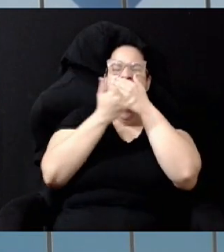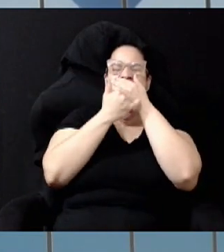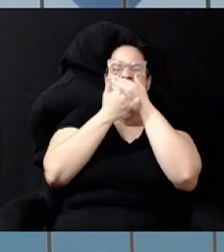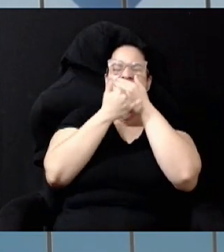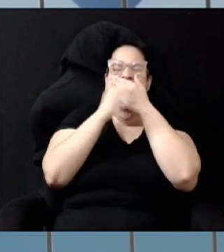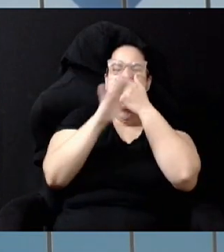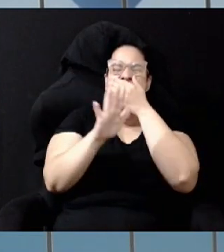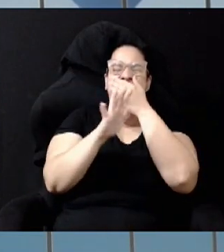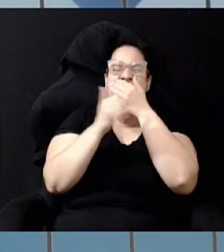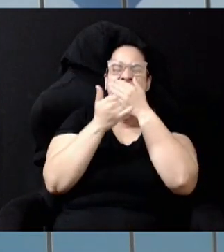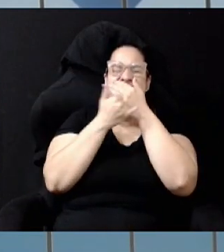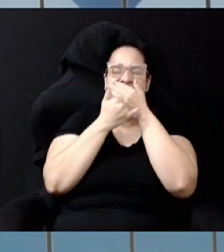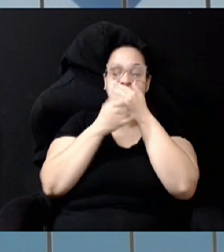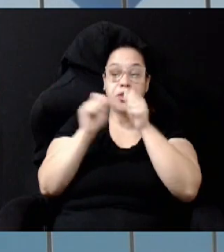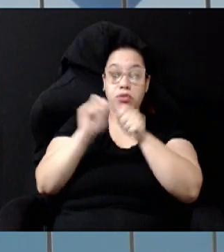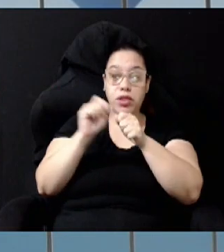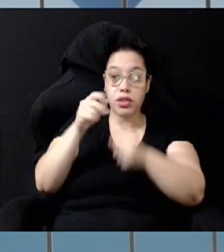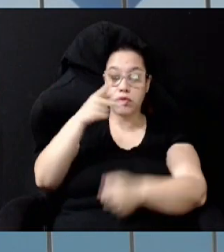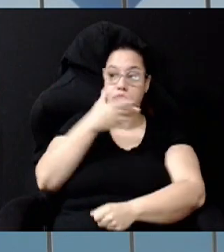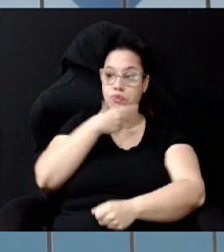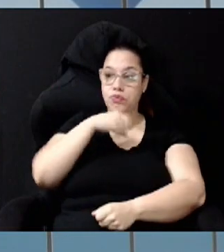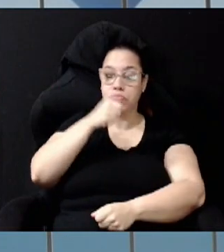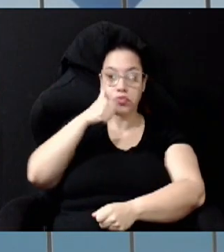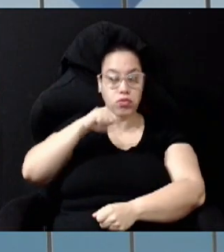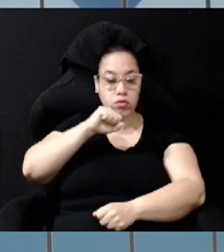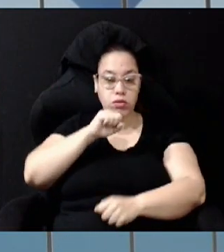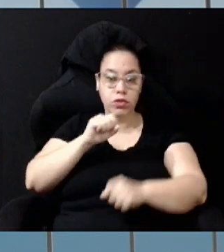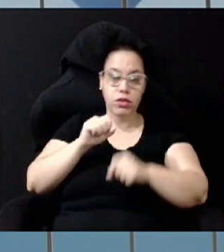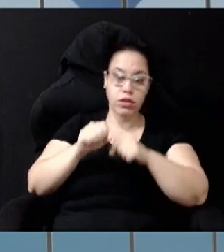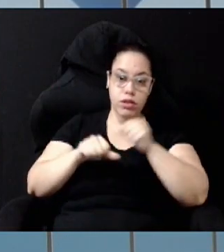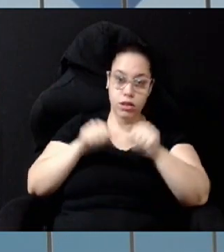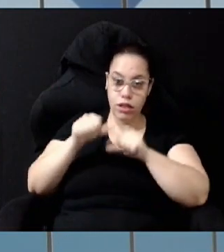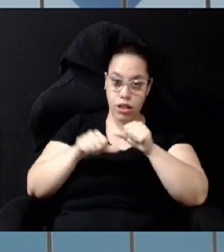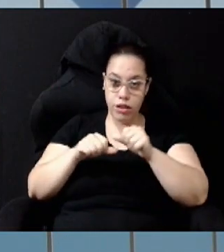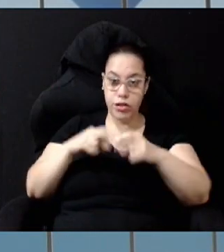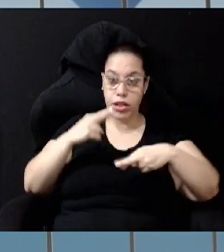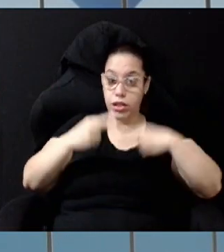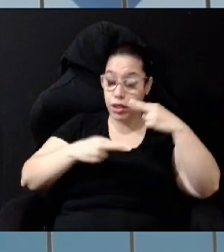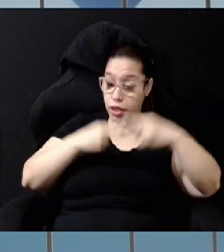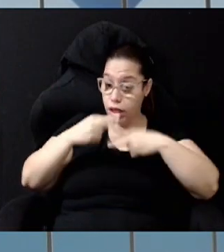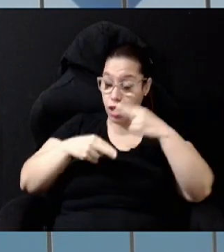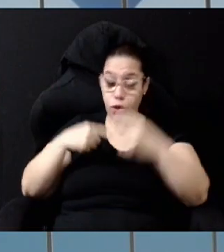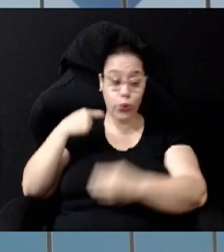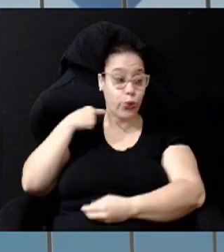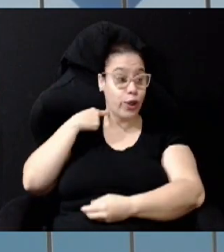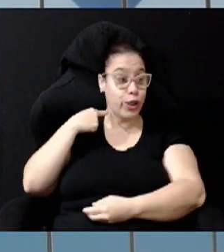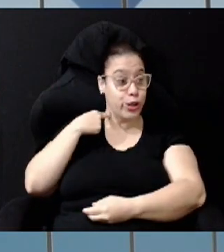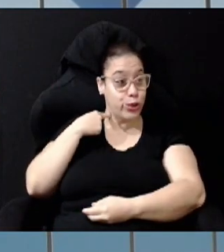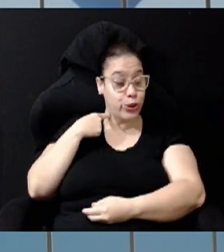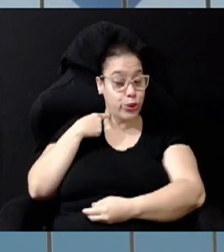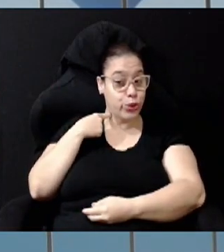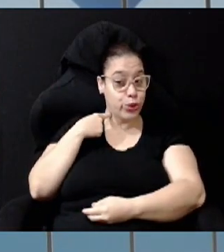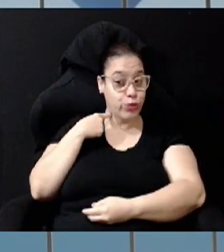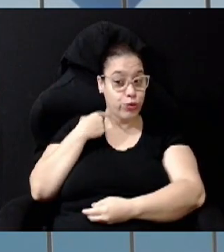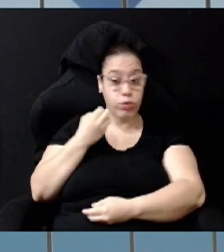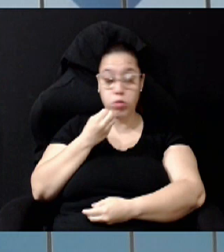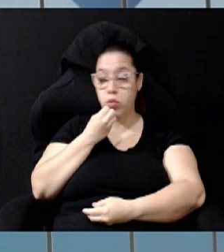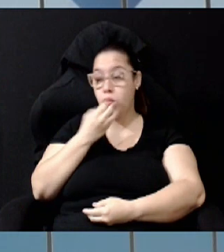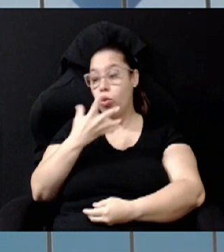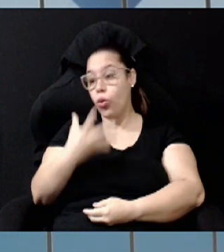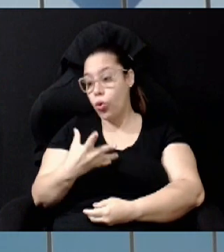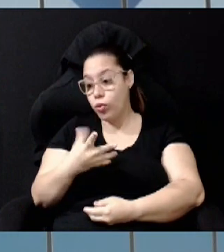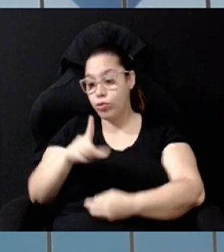com que os pais modifiquem alguns costumes. Então, é reciclar o lixo, né, é fazer boas escolhas de produtos que a